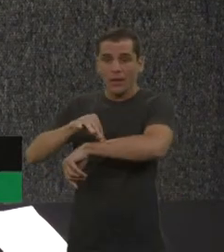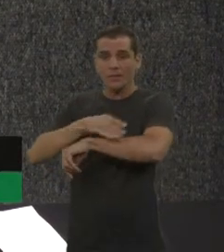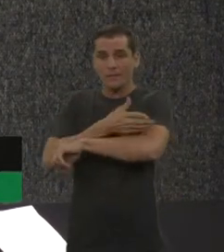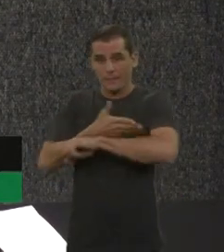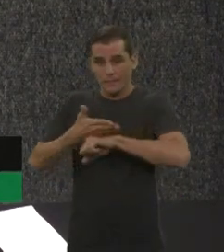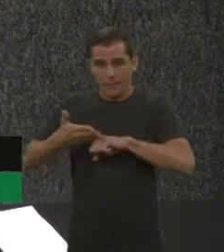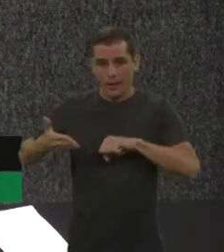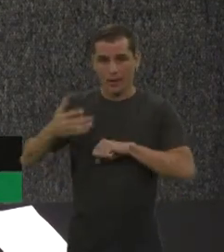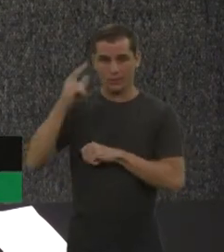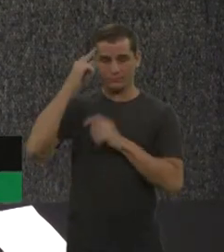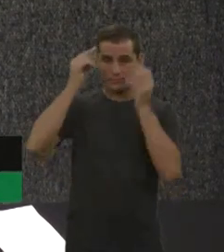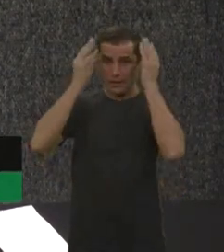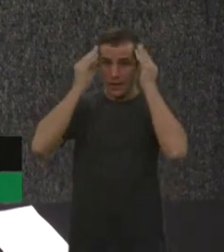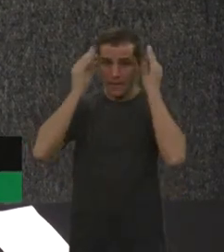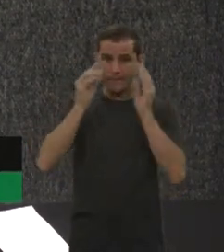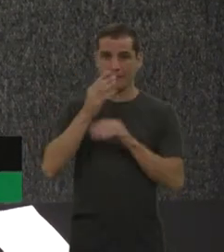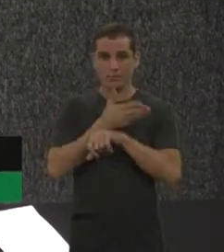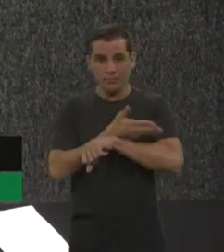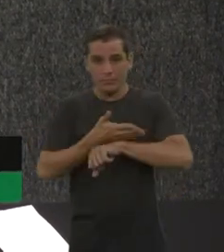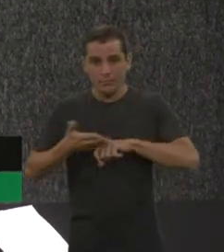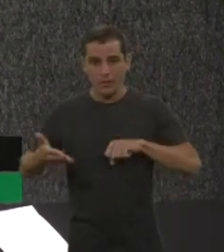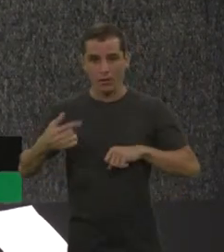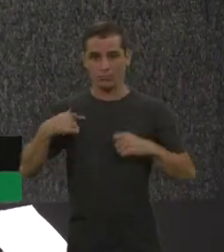estou vestindo um terno azul